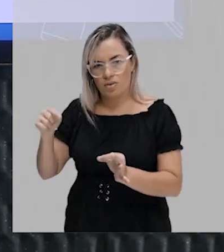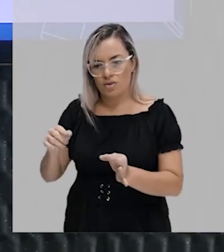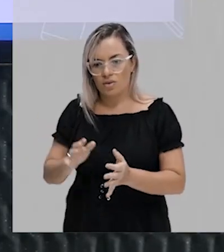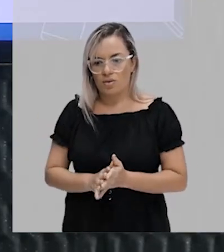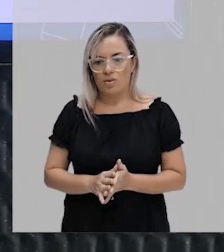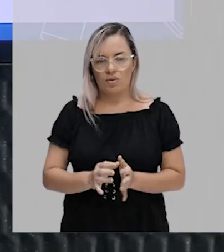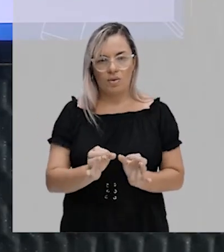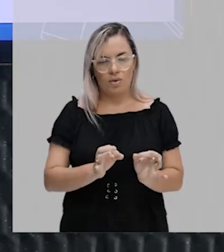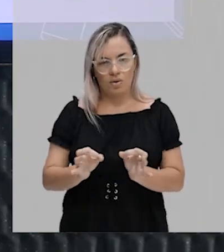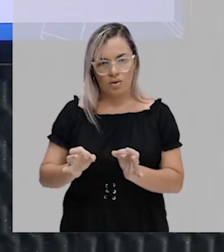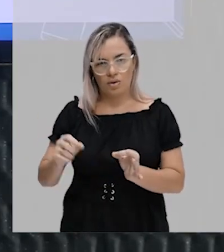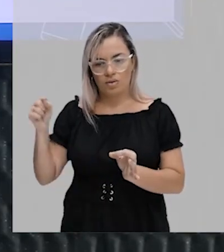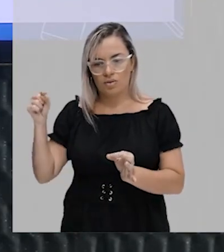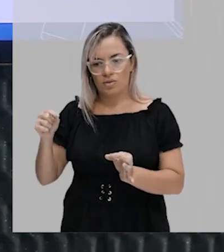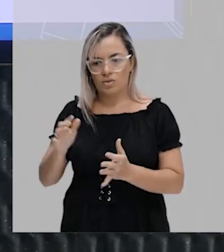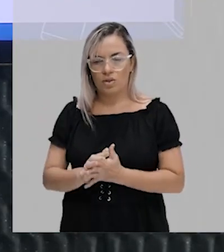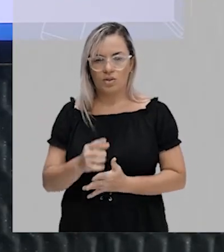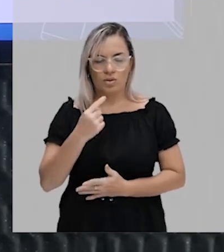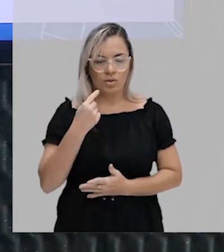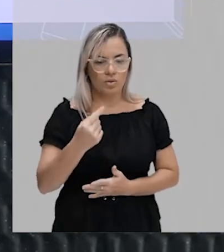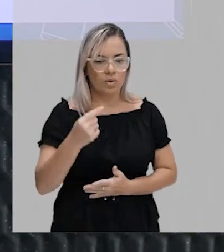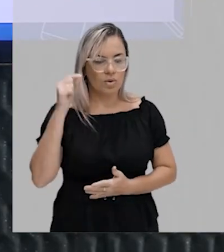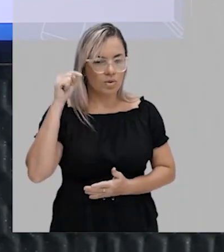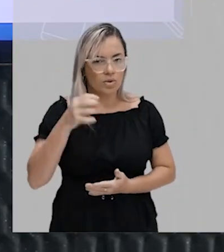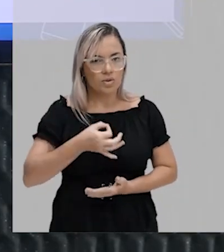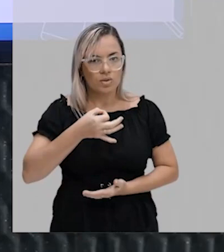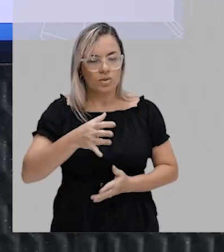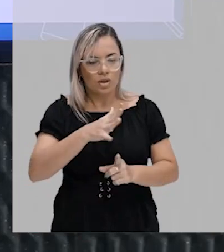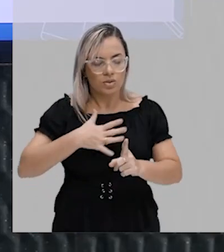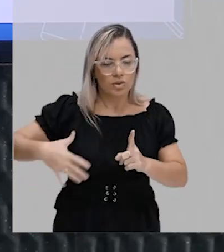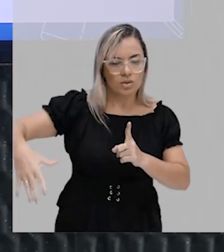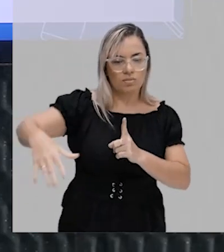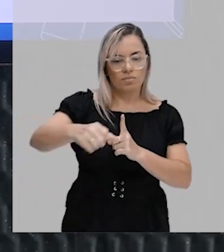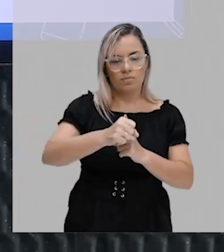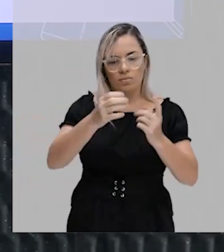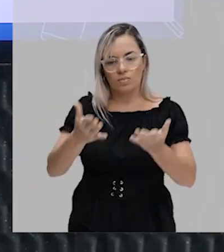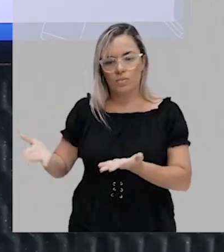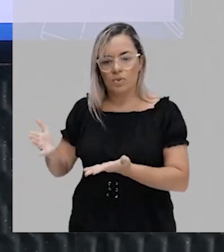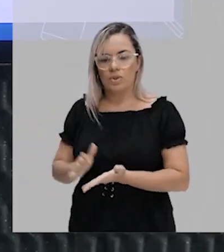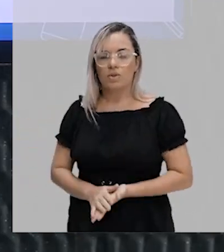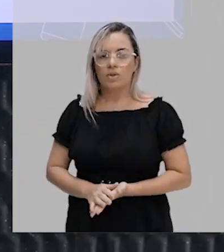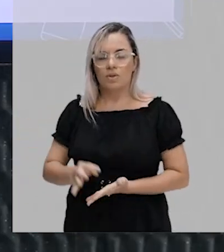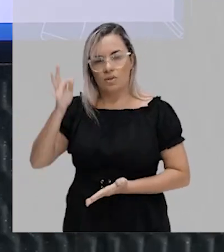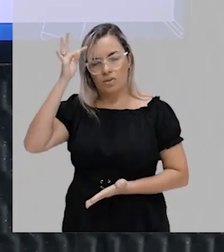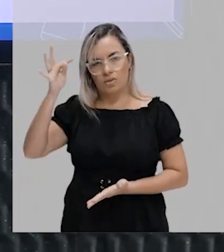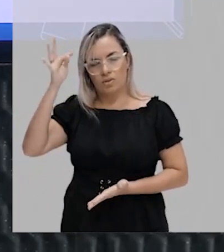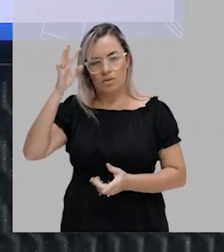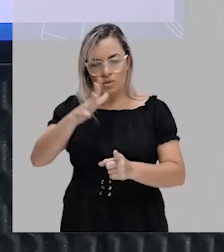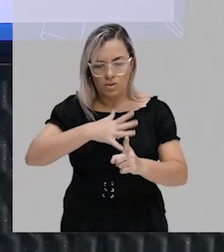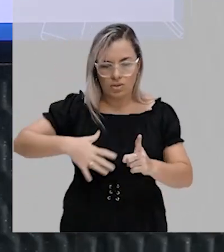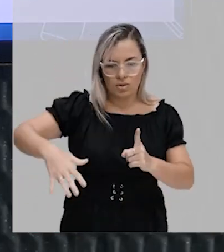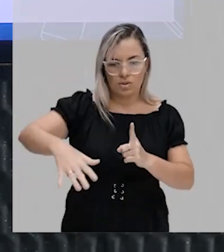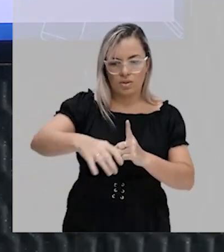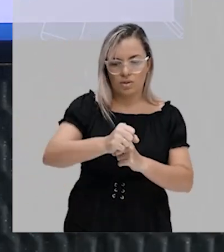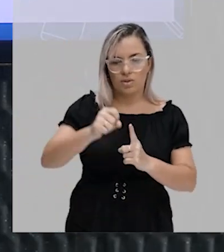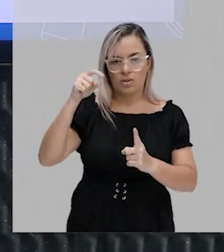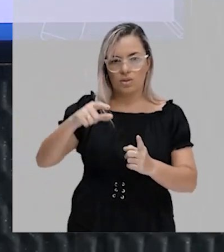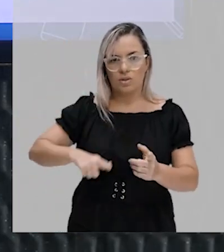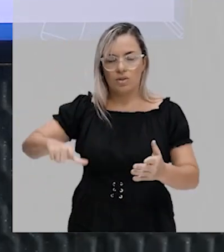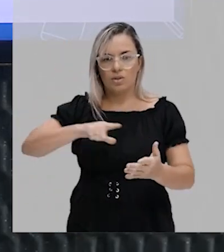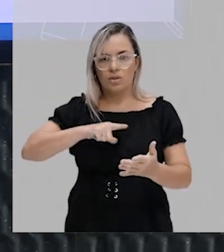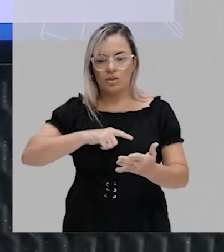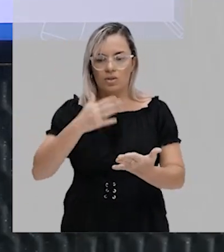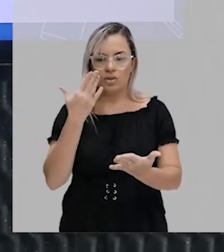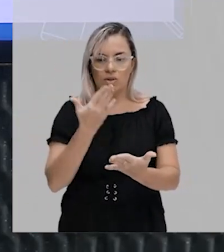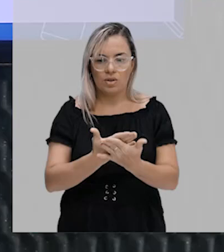ou visão organicista de sociedade. Segundo Spencer, a sociedade deveria ser estudada como se fosse